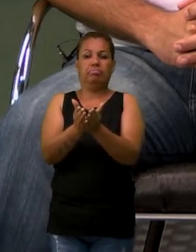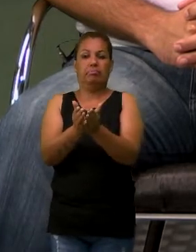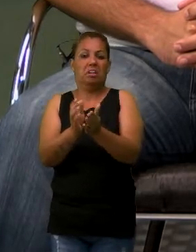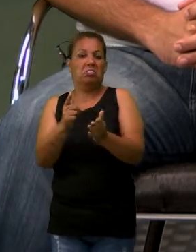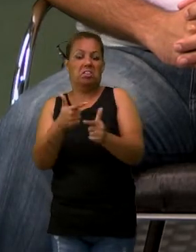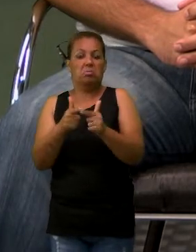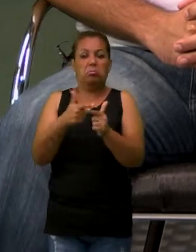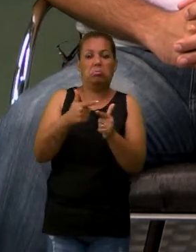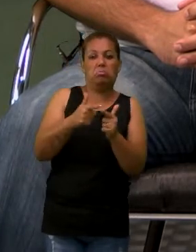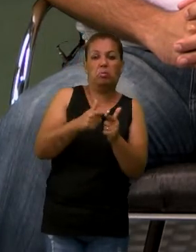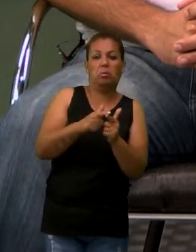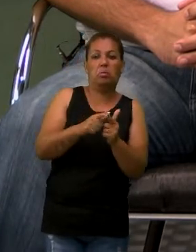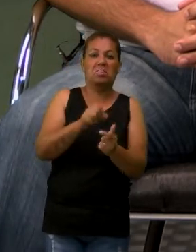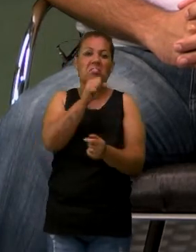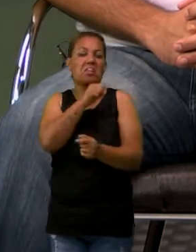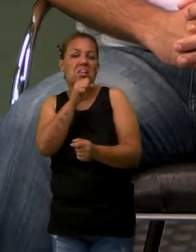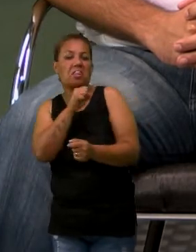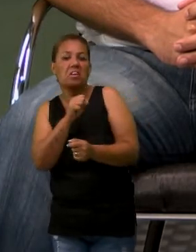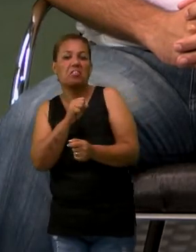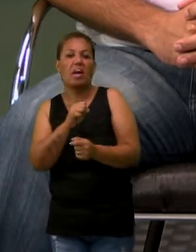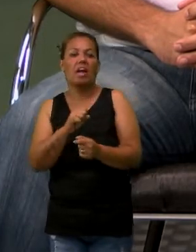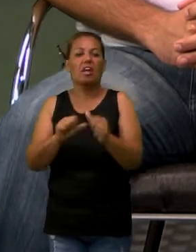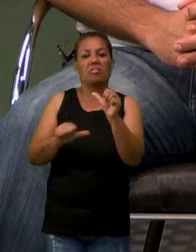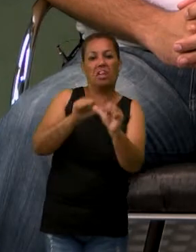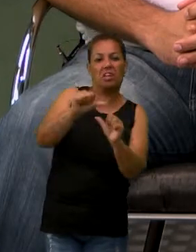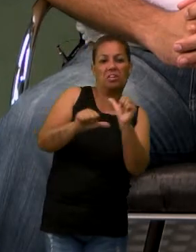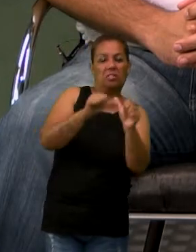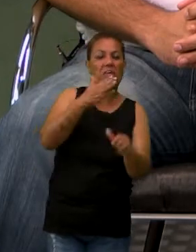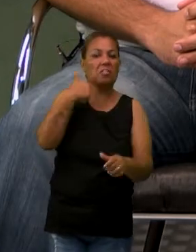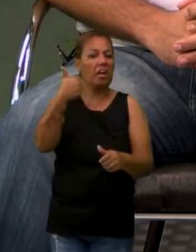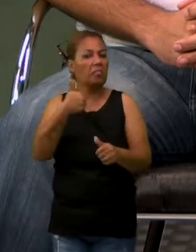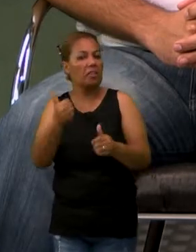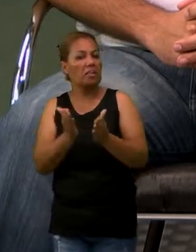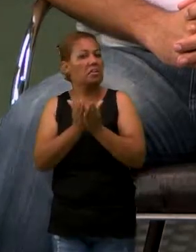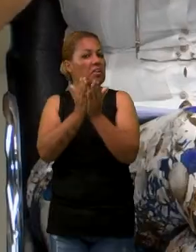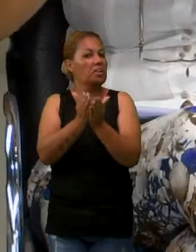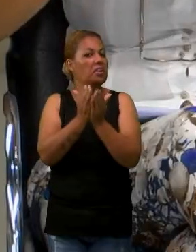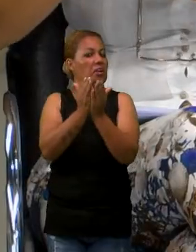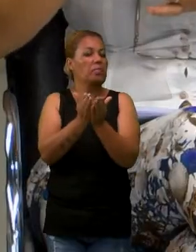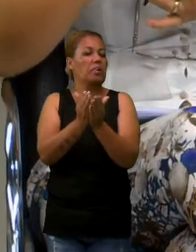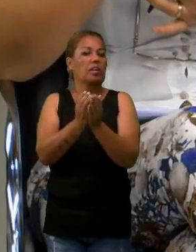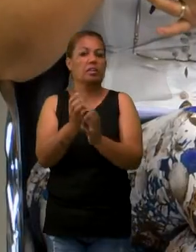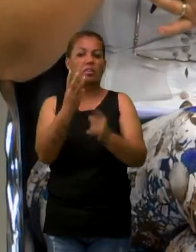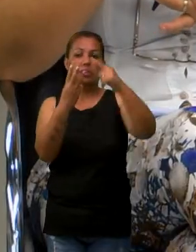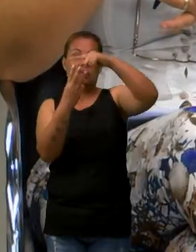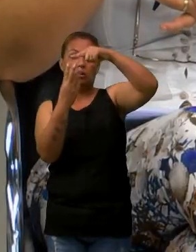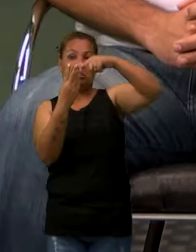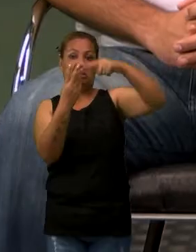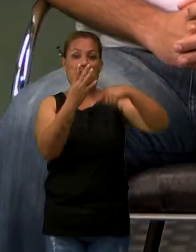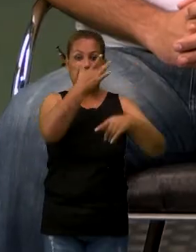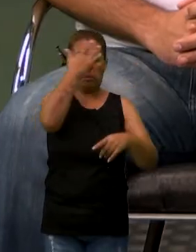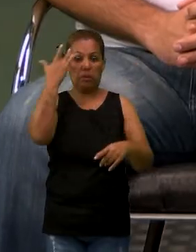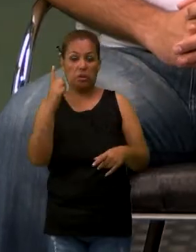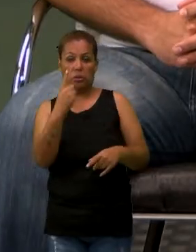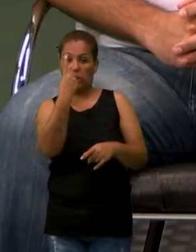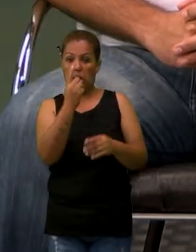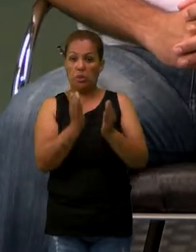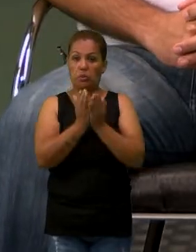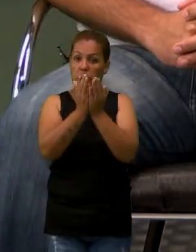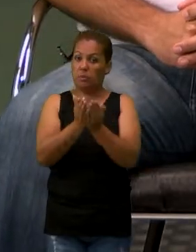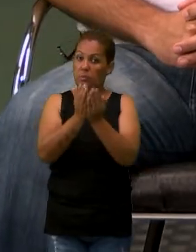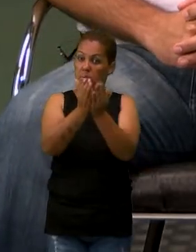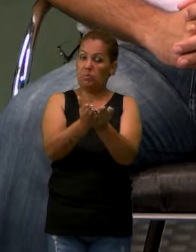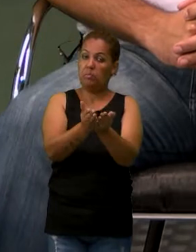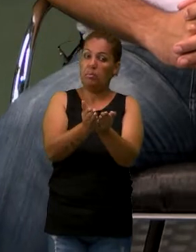problemas que vai ficando velho vai mulher melhorando então da foto são três pessoas no bairro o barco que a gente